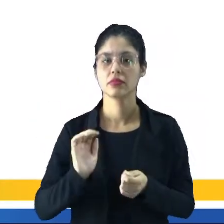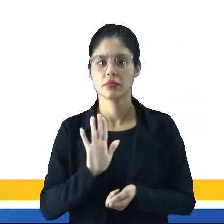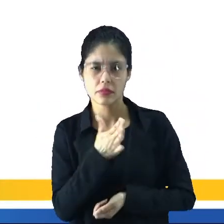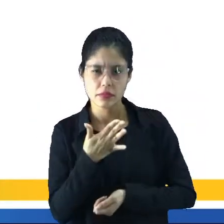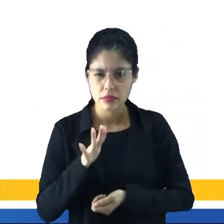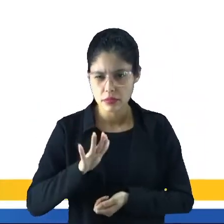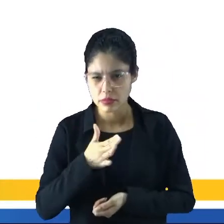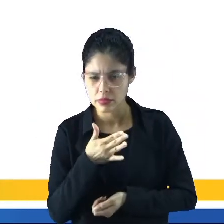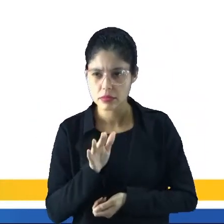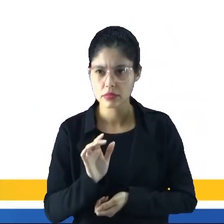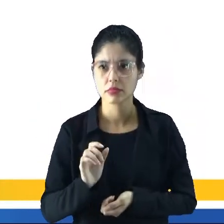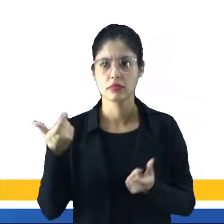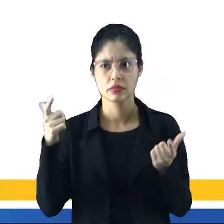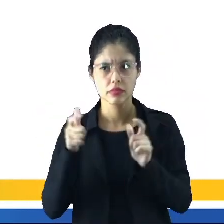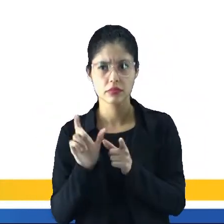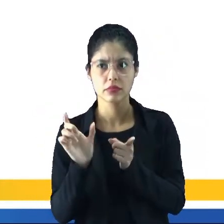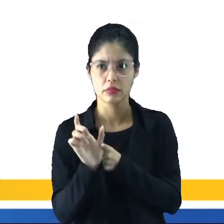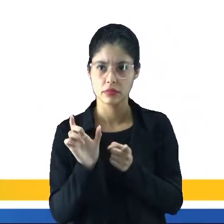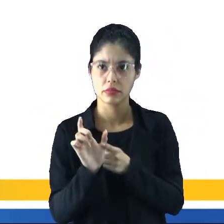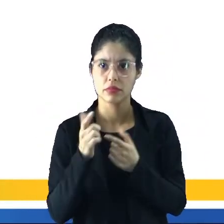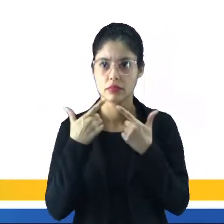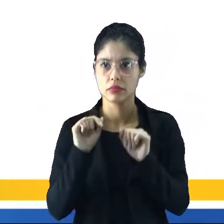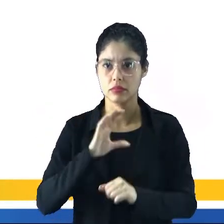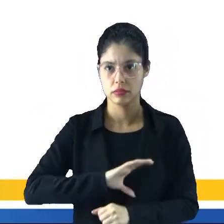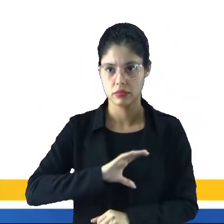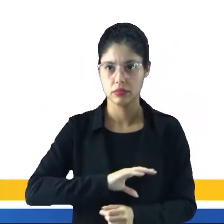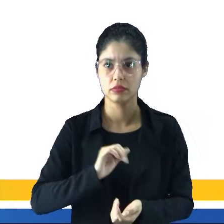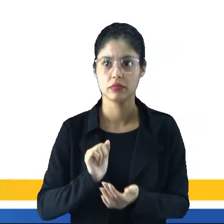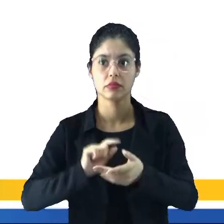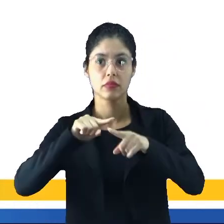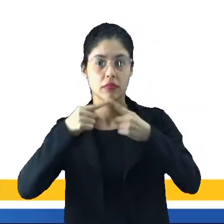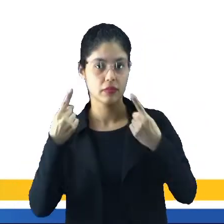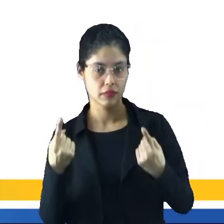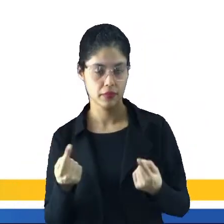ela possui menos palavras que a língua portuguesa.